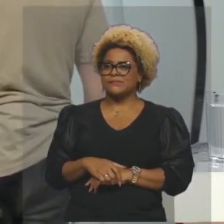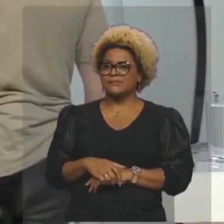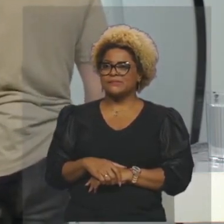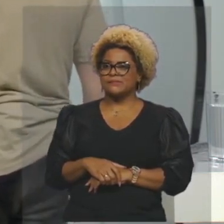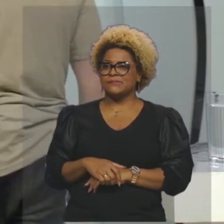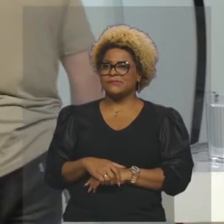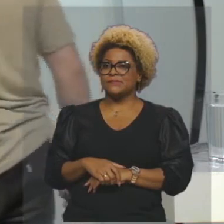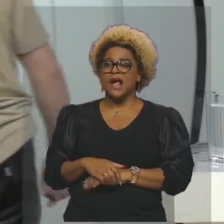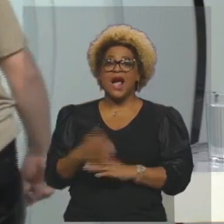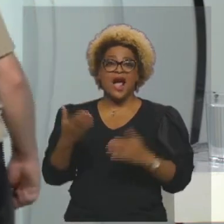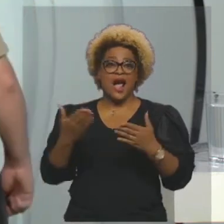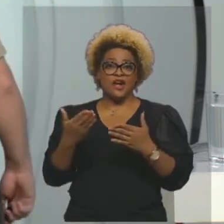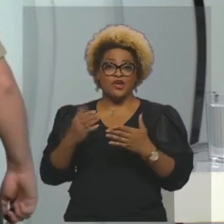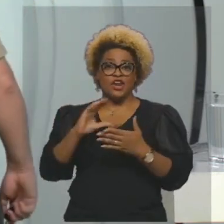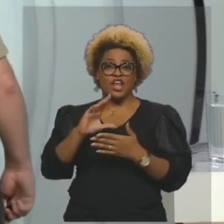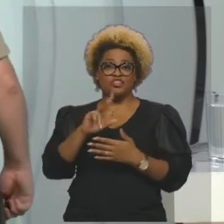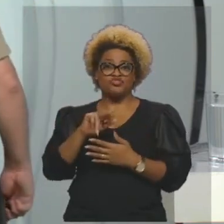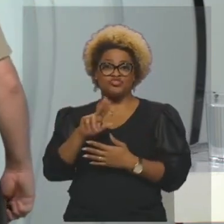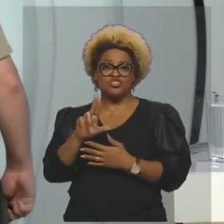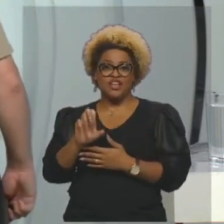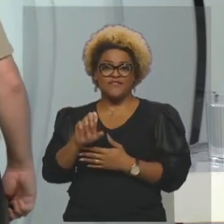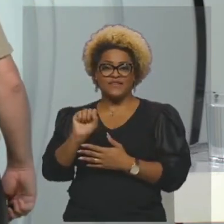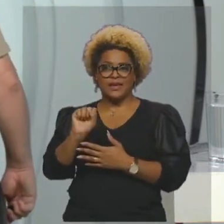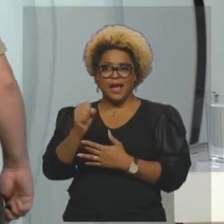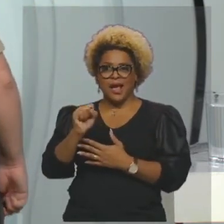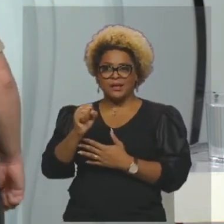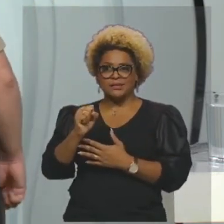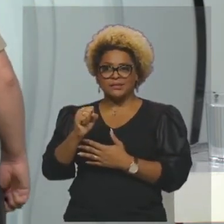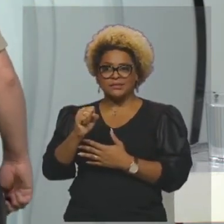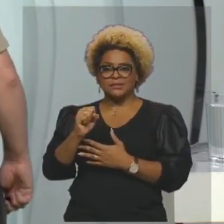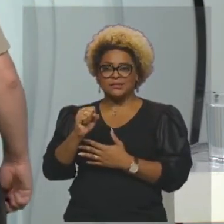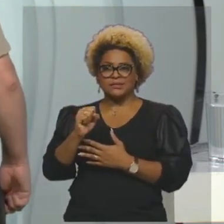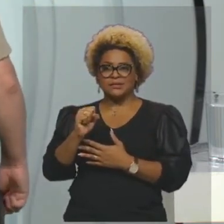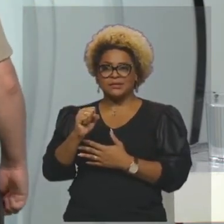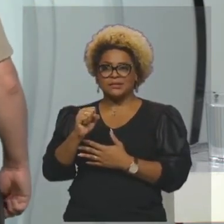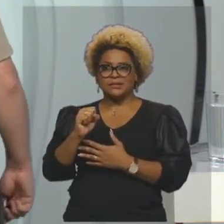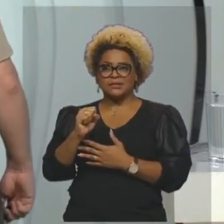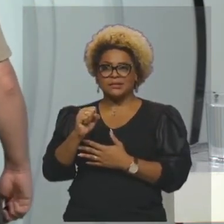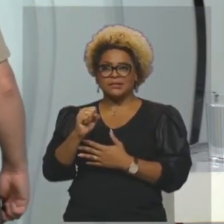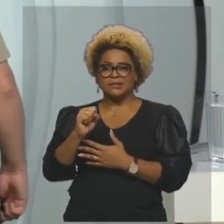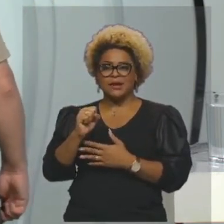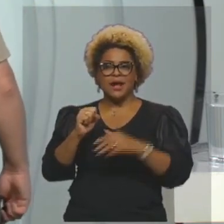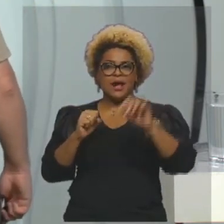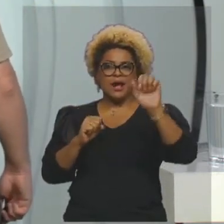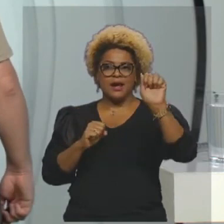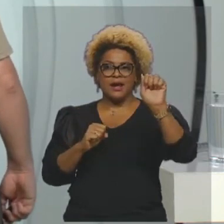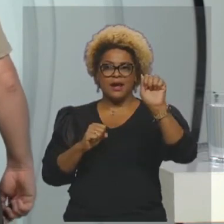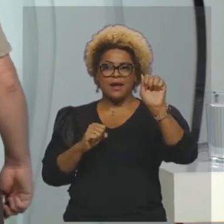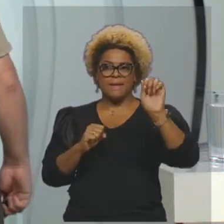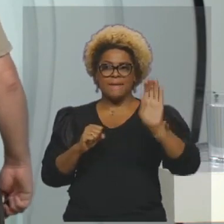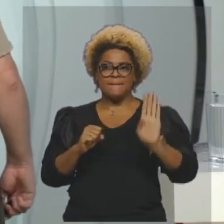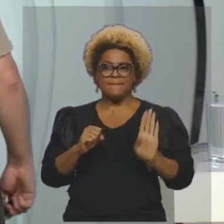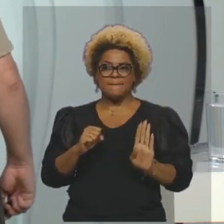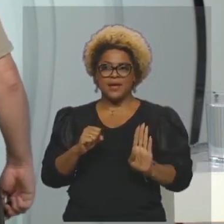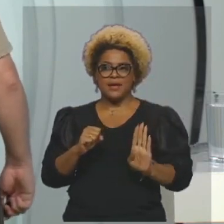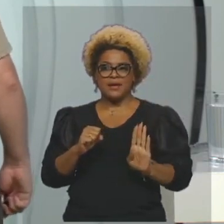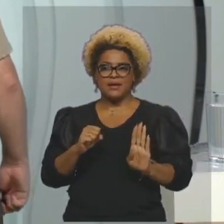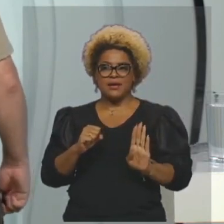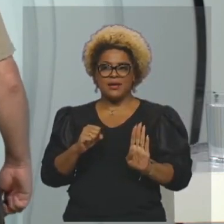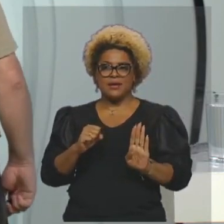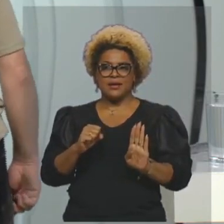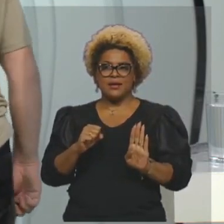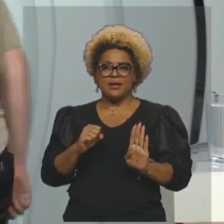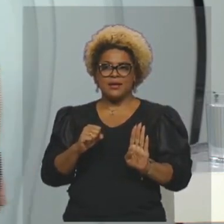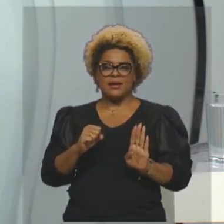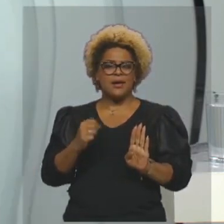Aqui é a minha chave S, né? E aqui eu tenho o ponto A e o ponto B.